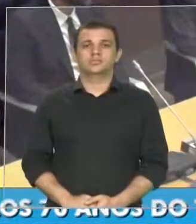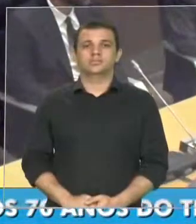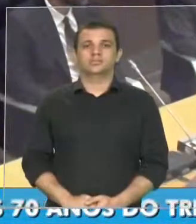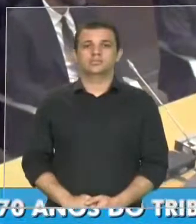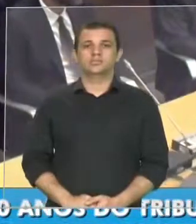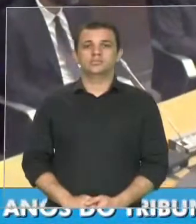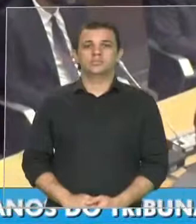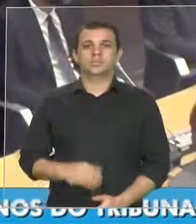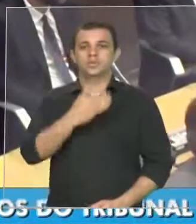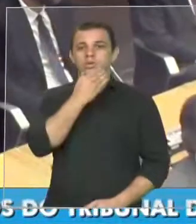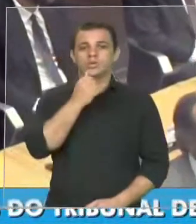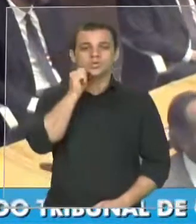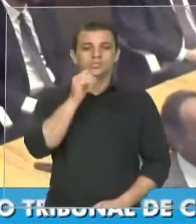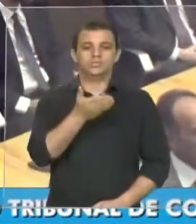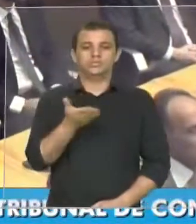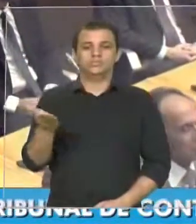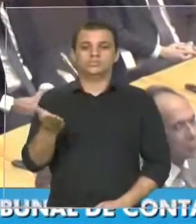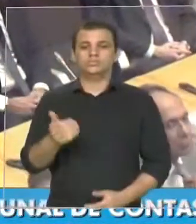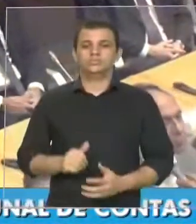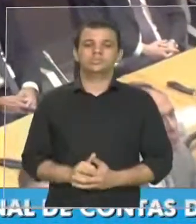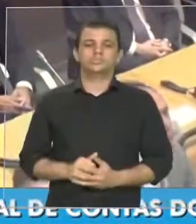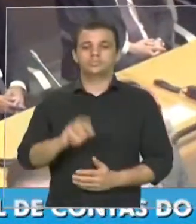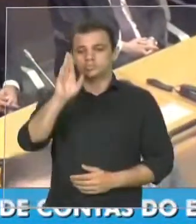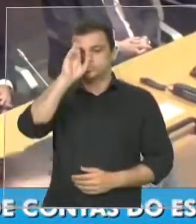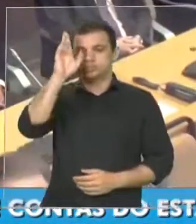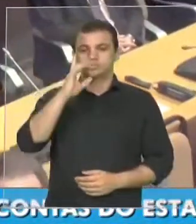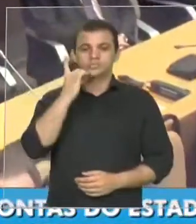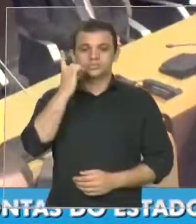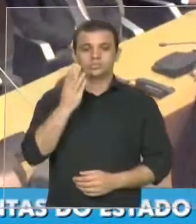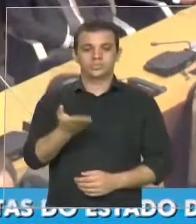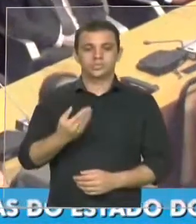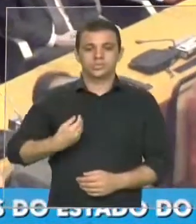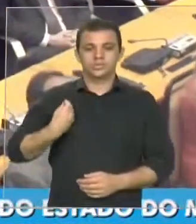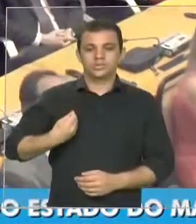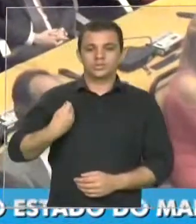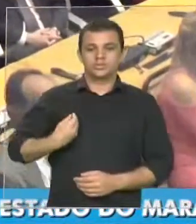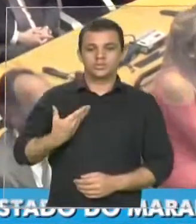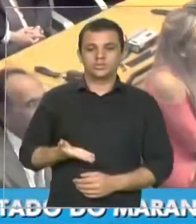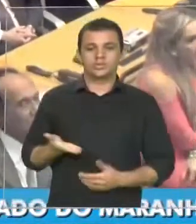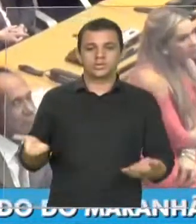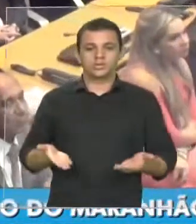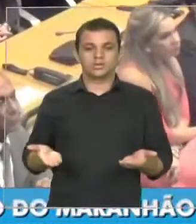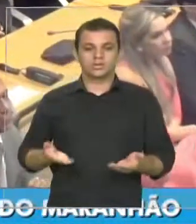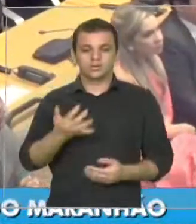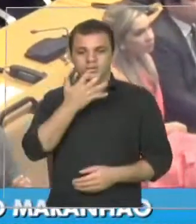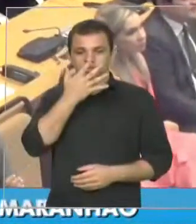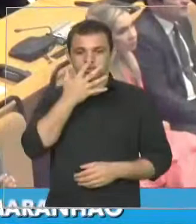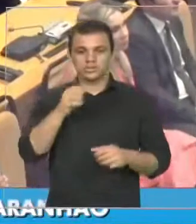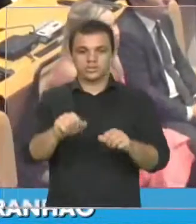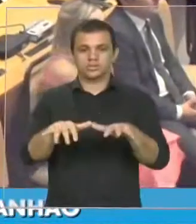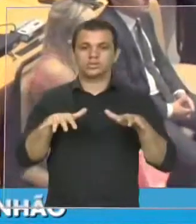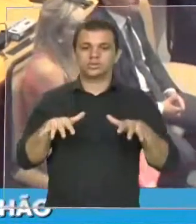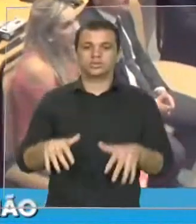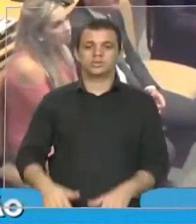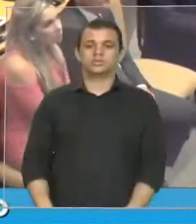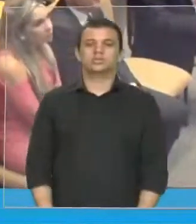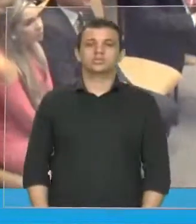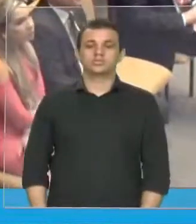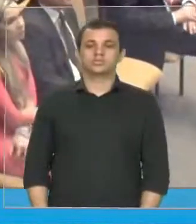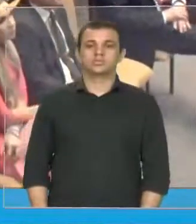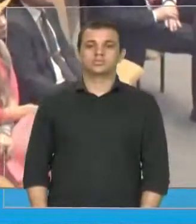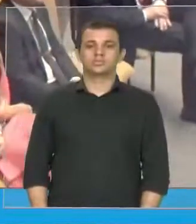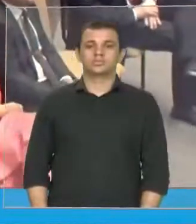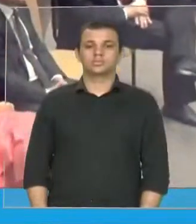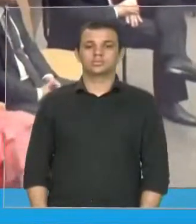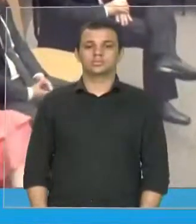Senhoras e senhores, senhores deputados que prestigiam esta sessão solene, é razão